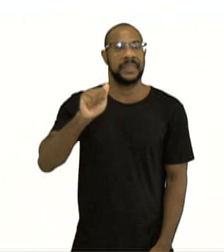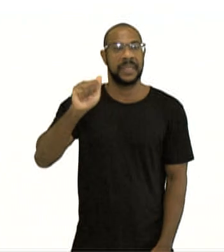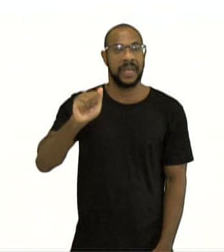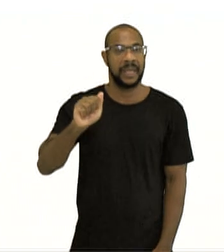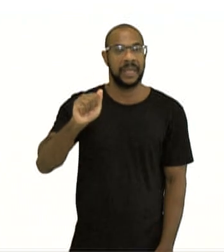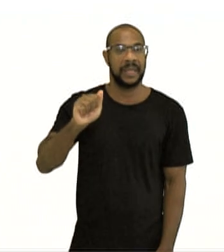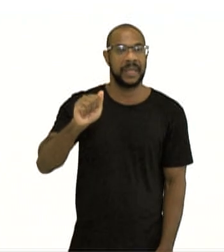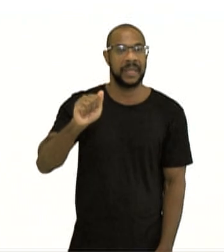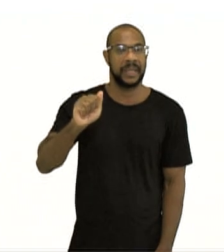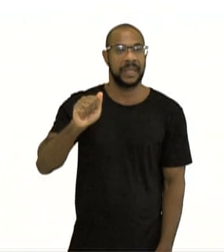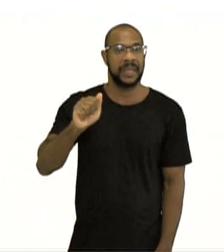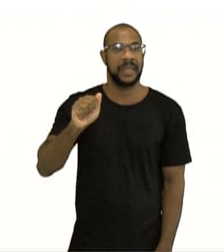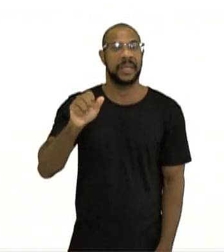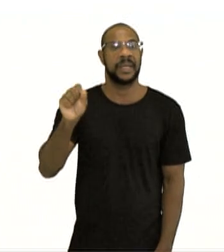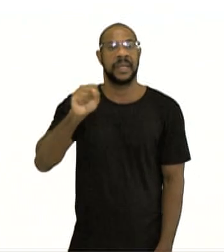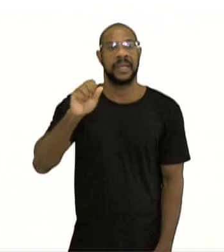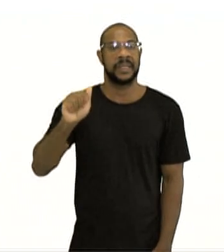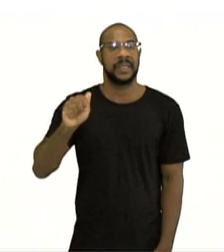sábia.